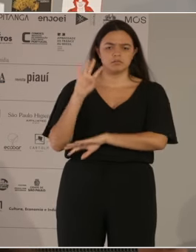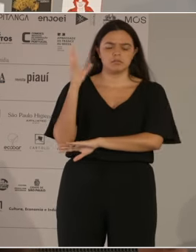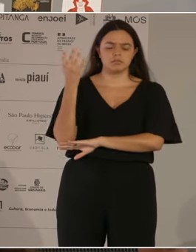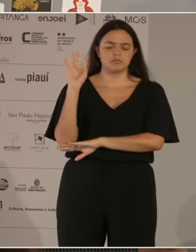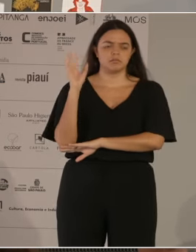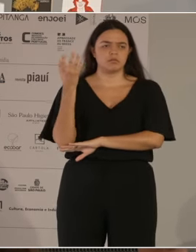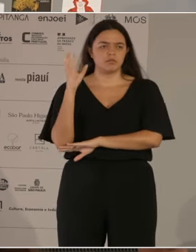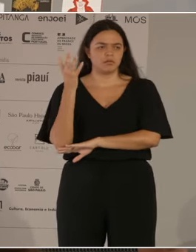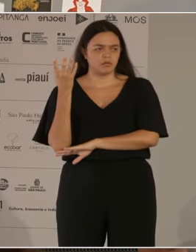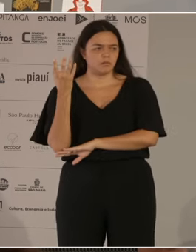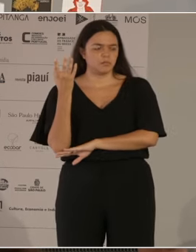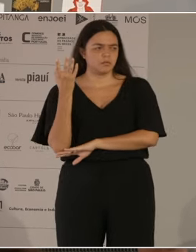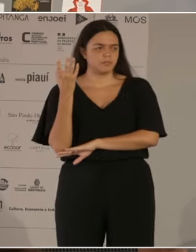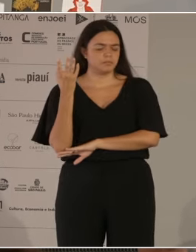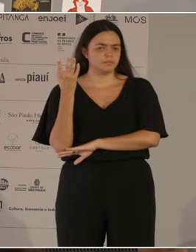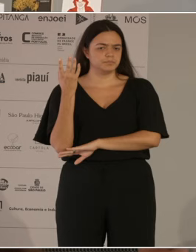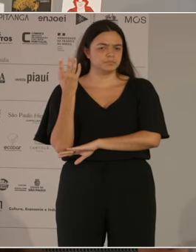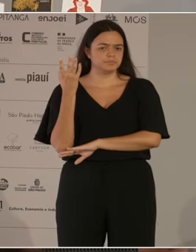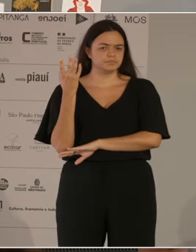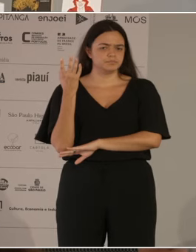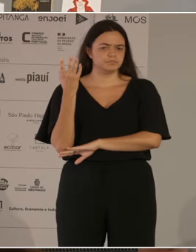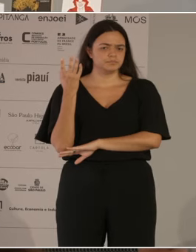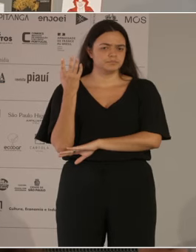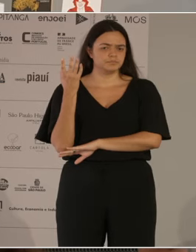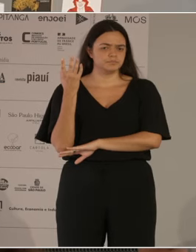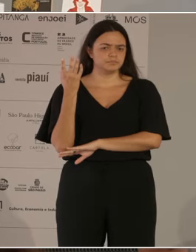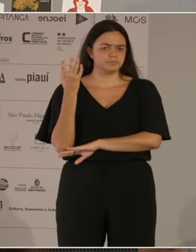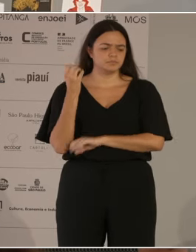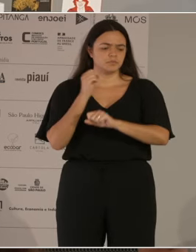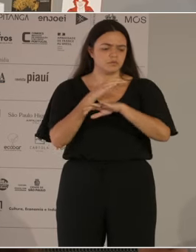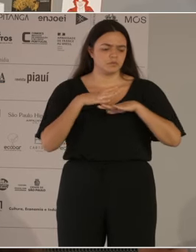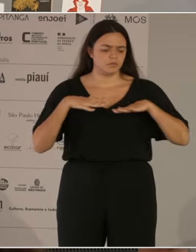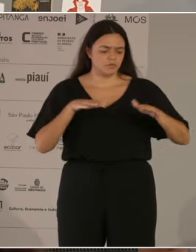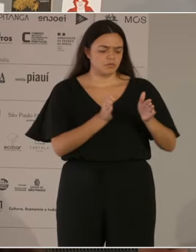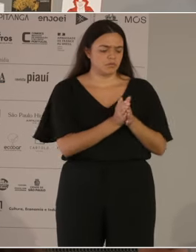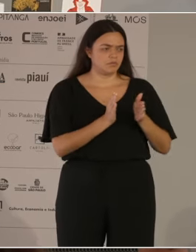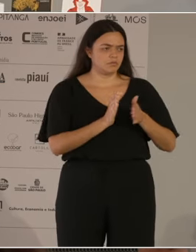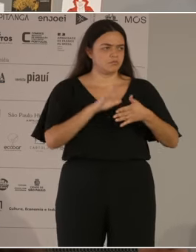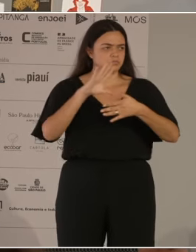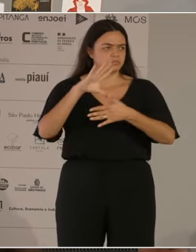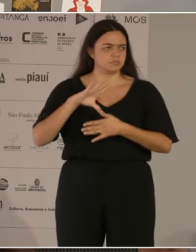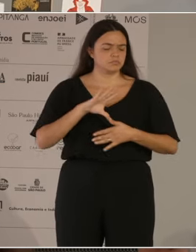Olhando para esse passado, para o que se estende dessa ocupação nas Américas,